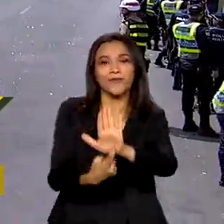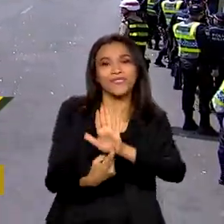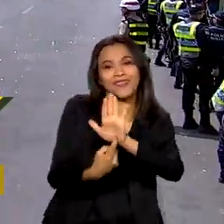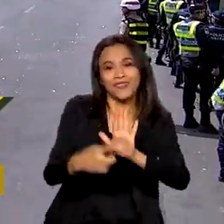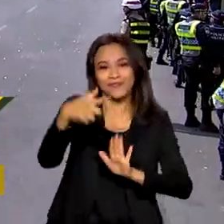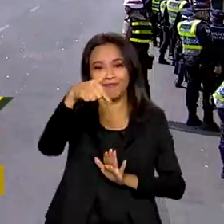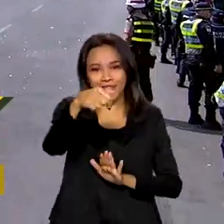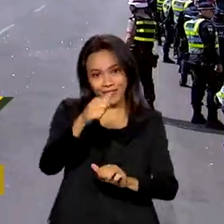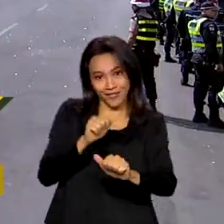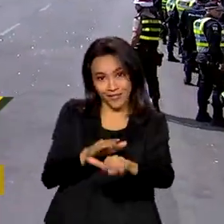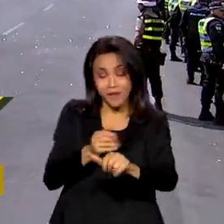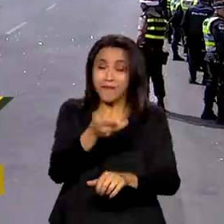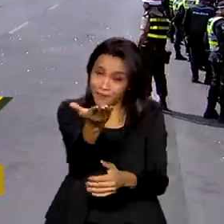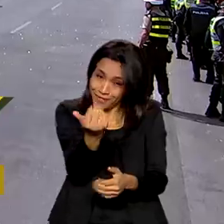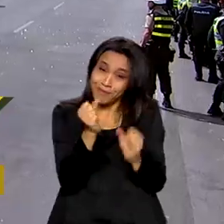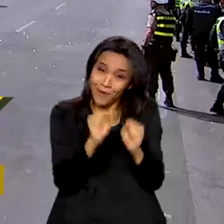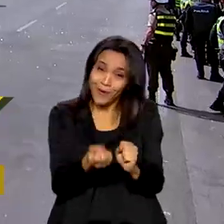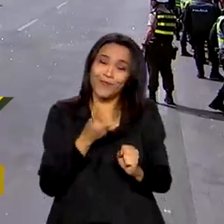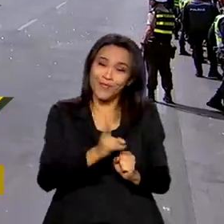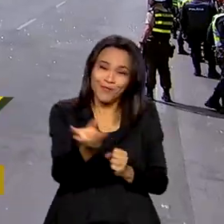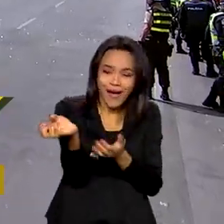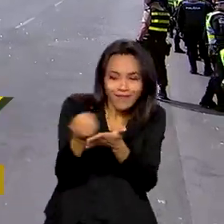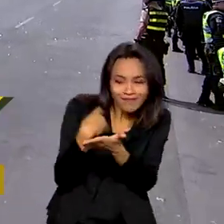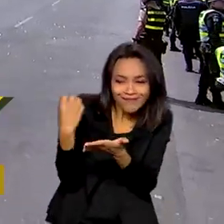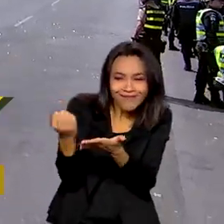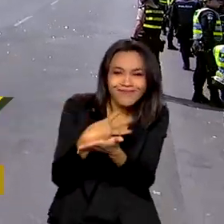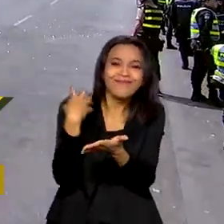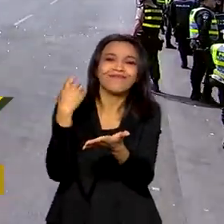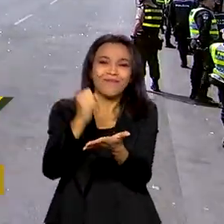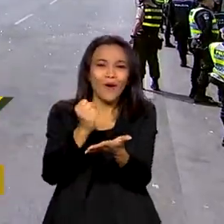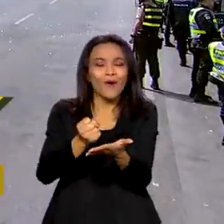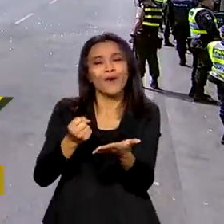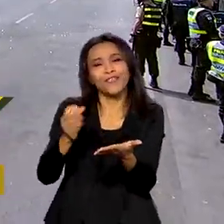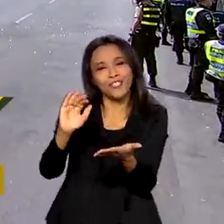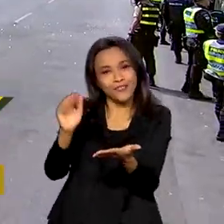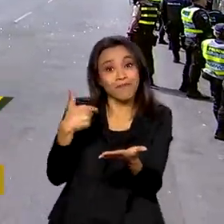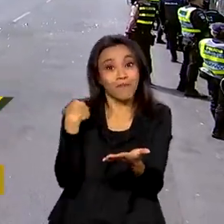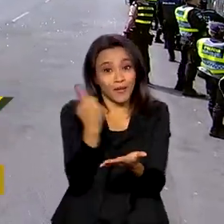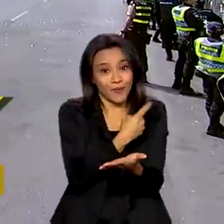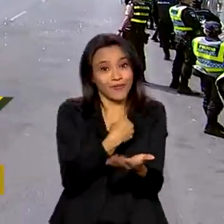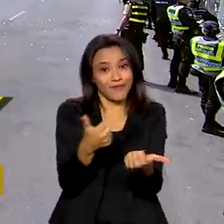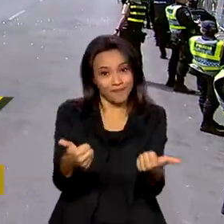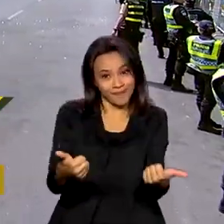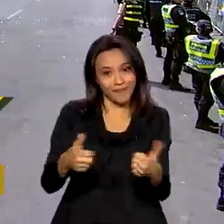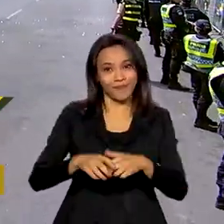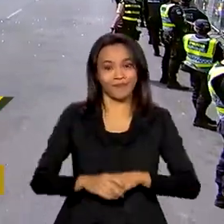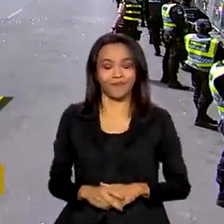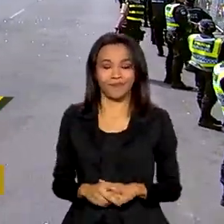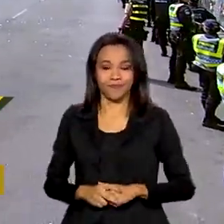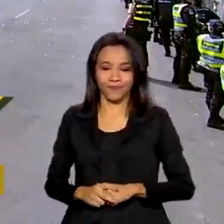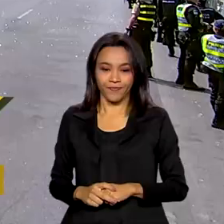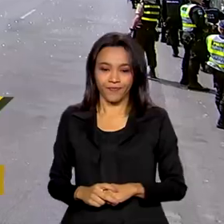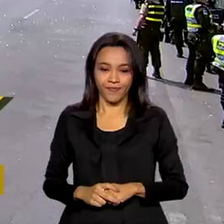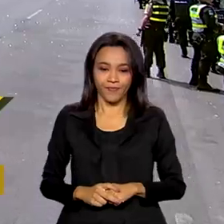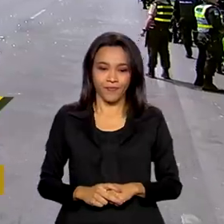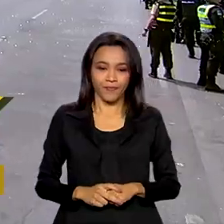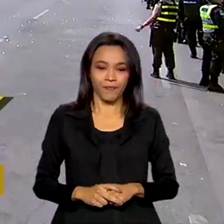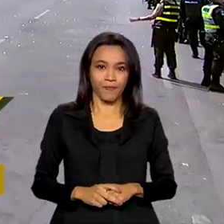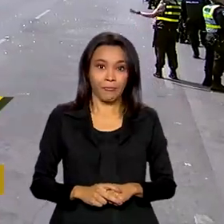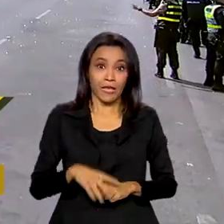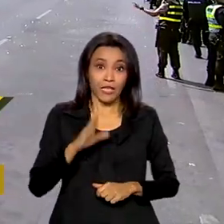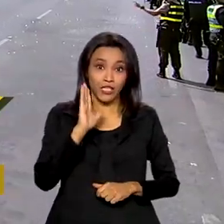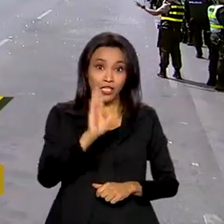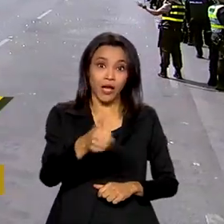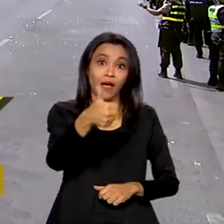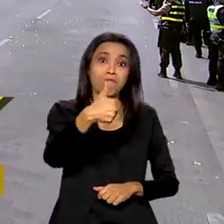de setembro. Pode continuar mandando mensagem, pode continuar mandando o seu recado para a gente. Chegou aqui, Renata, que a gente já recebeu mais de 10